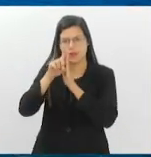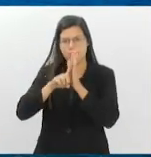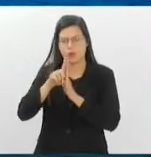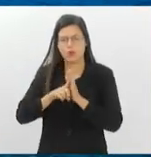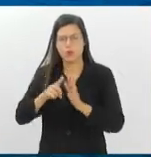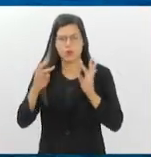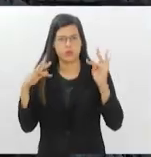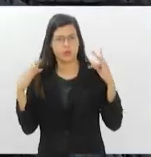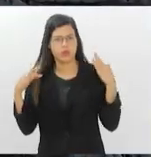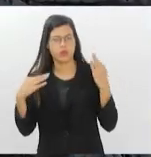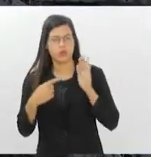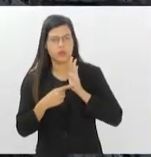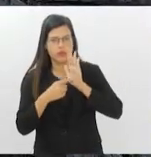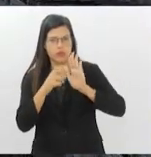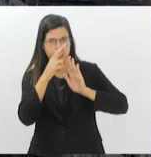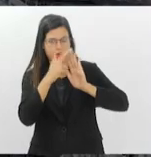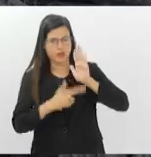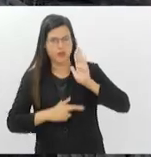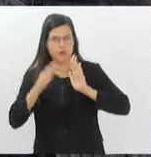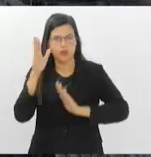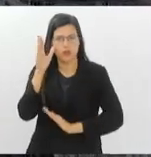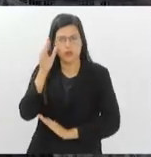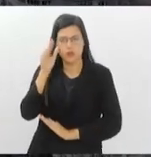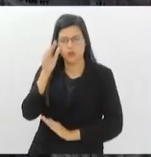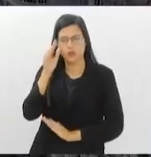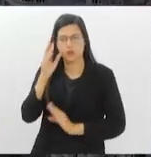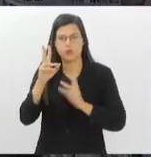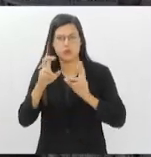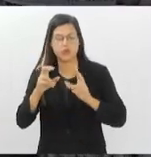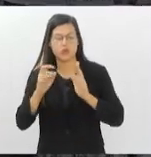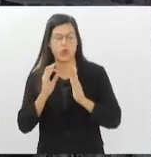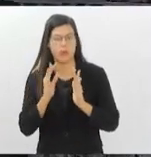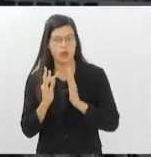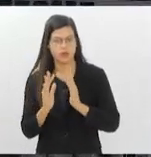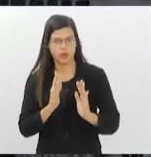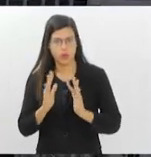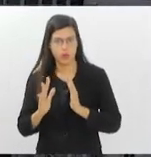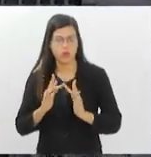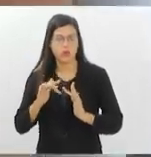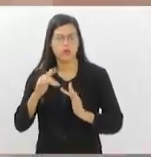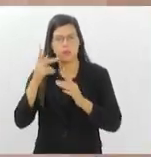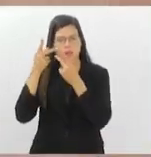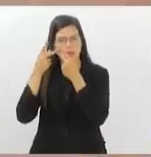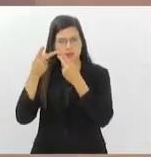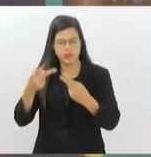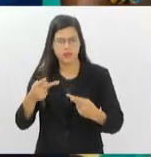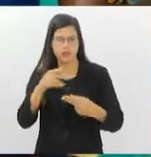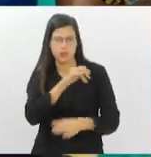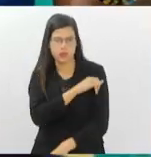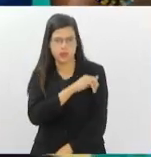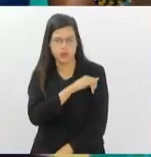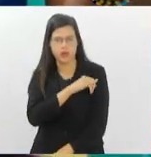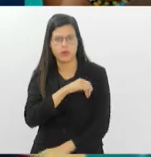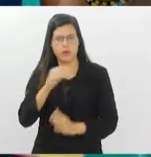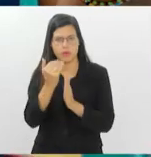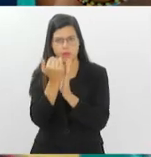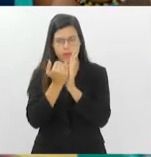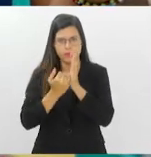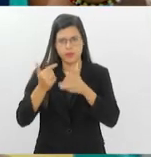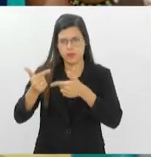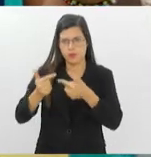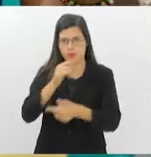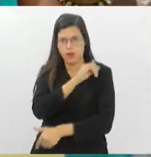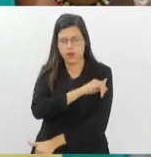apresenta relatório com curiosidade sobre a circulação dos visitantes do Rio programa trabalha Rio tem